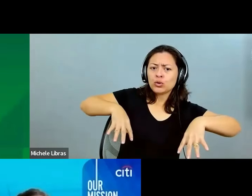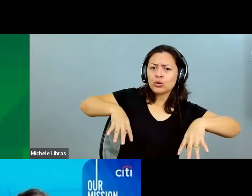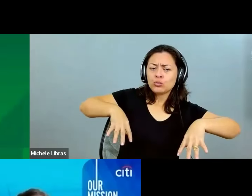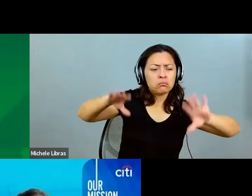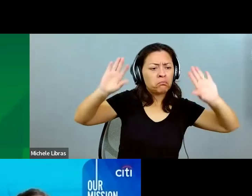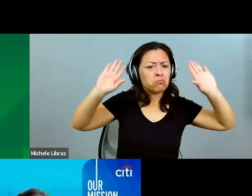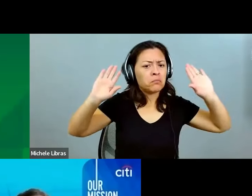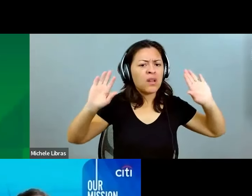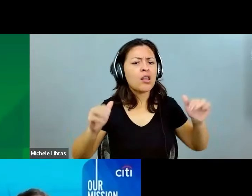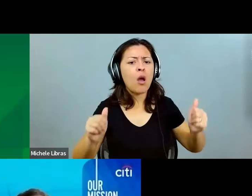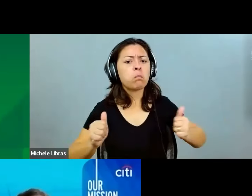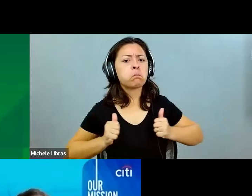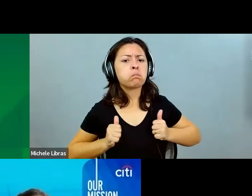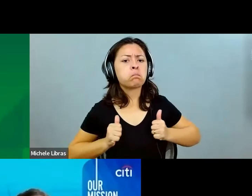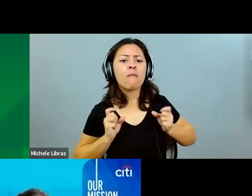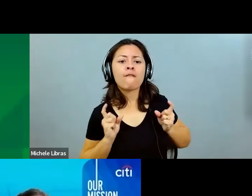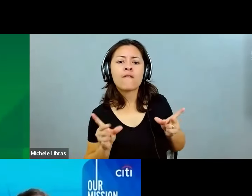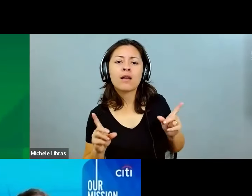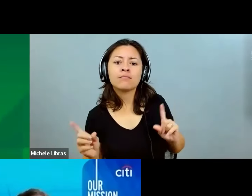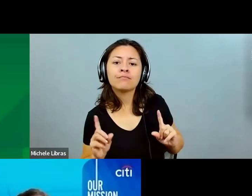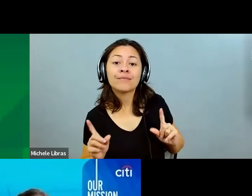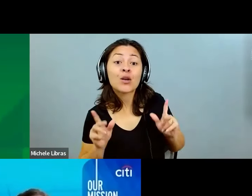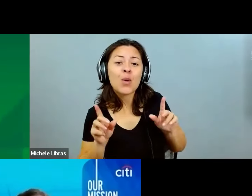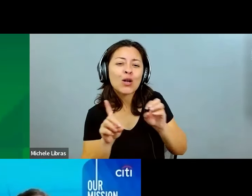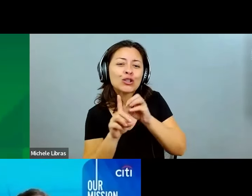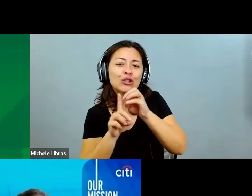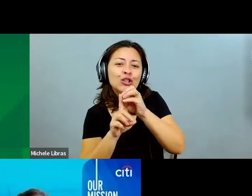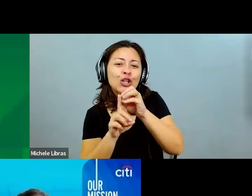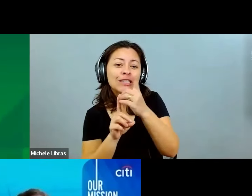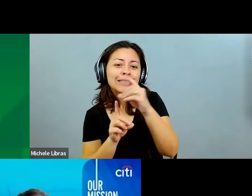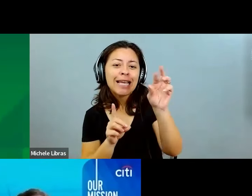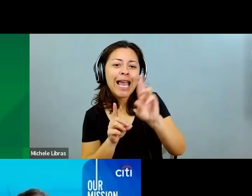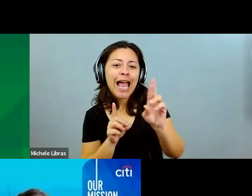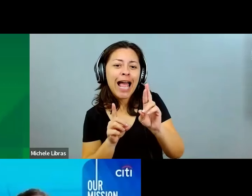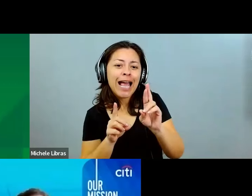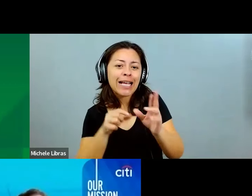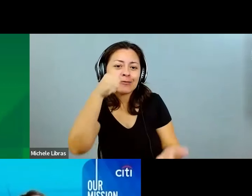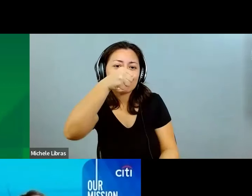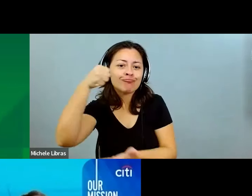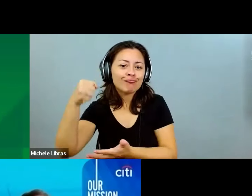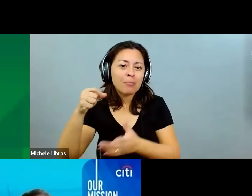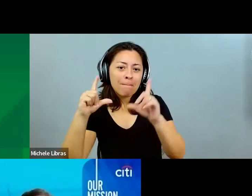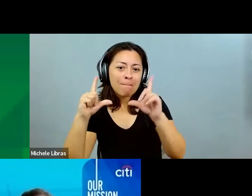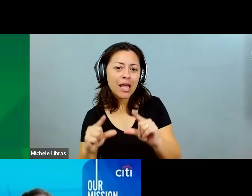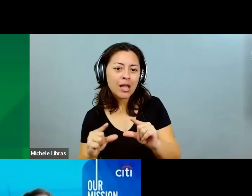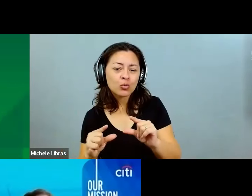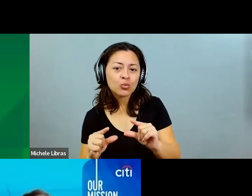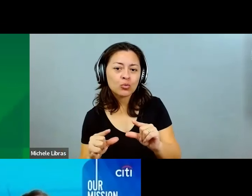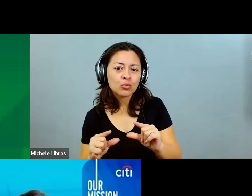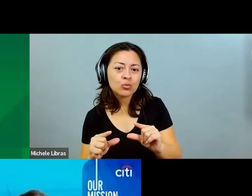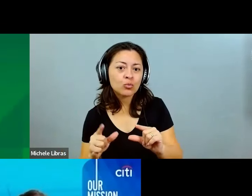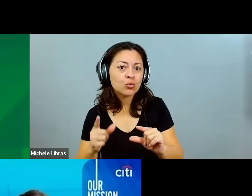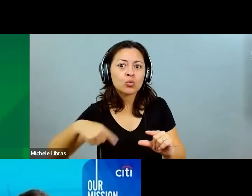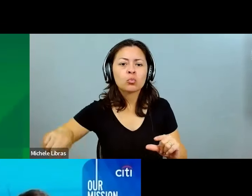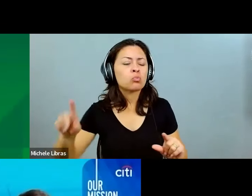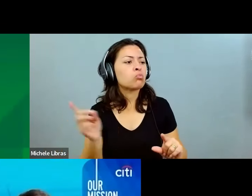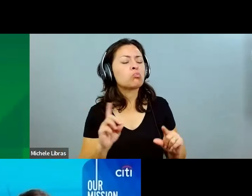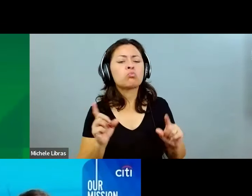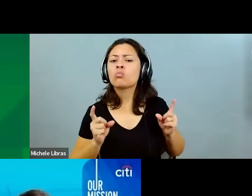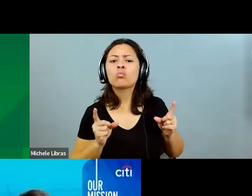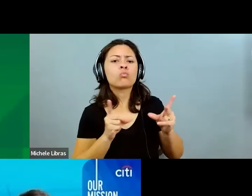resiliência que nem a soja a soja quando baixou de R 100 por saca e criou criou uma um um um nível de resistência do